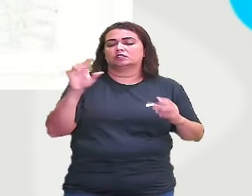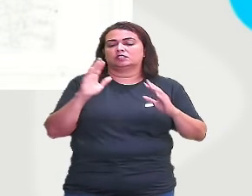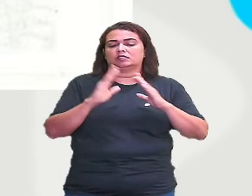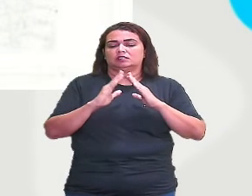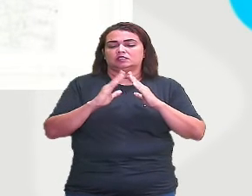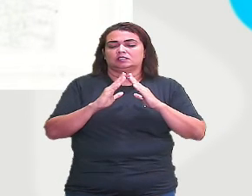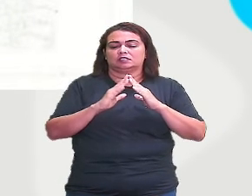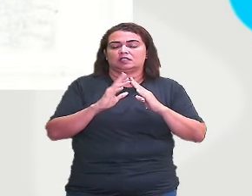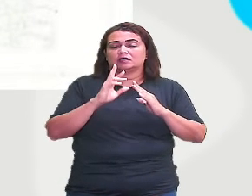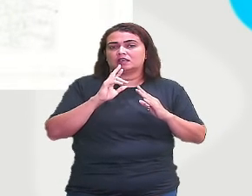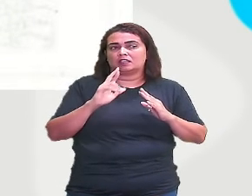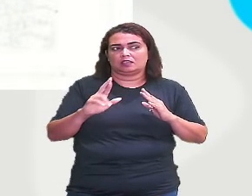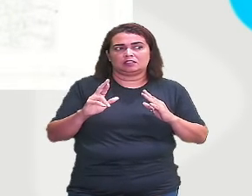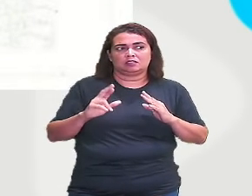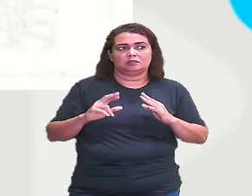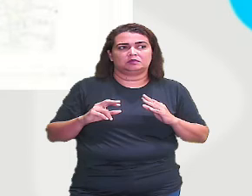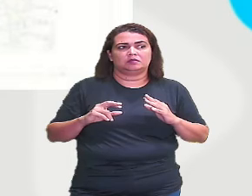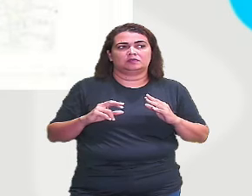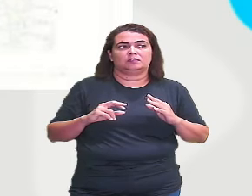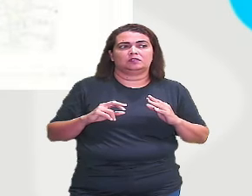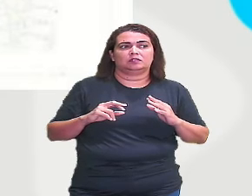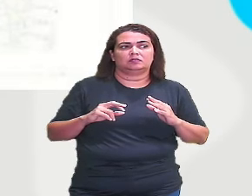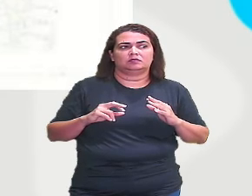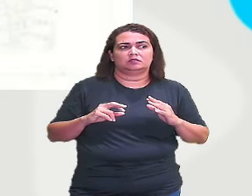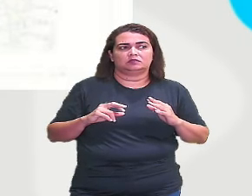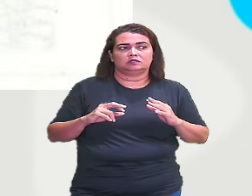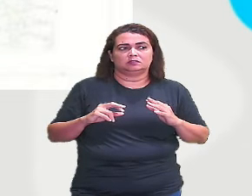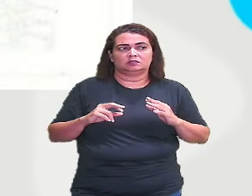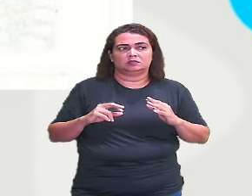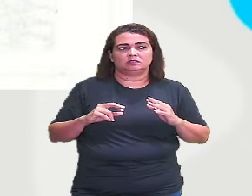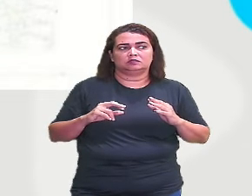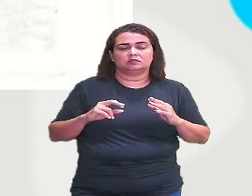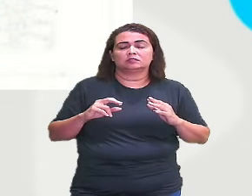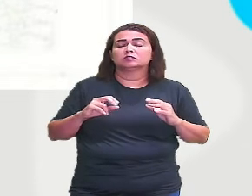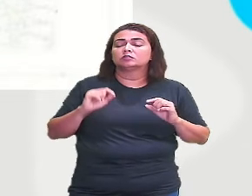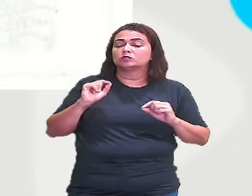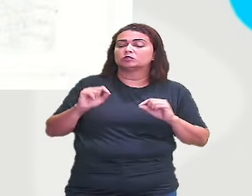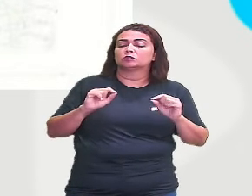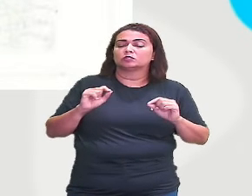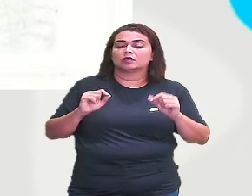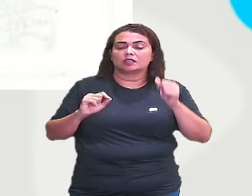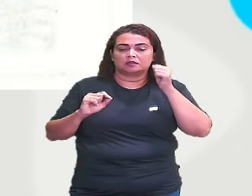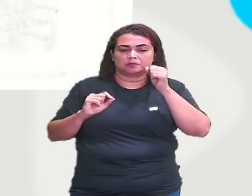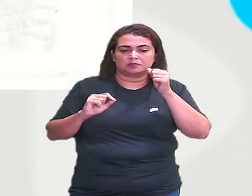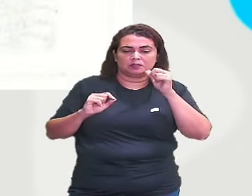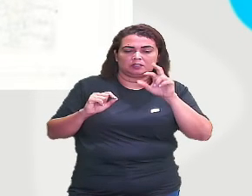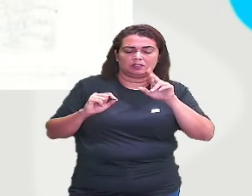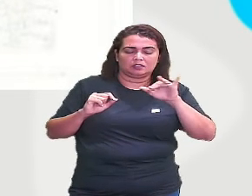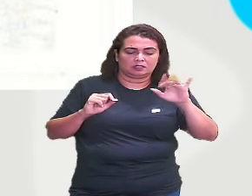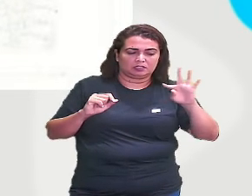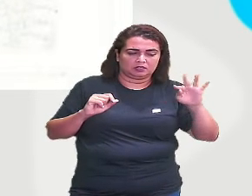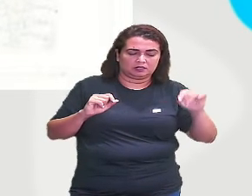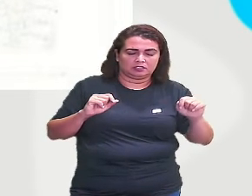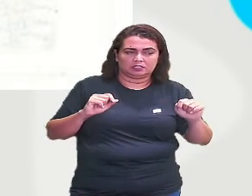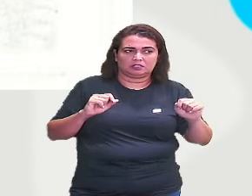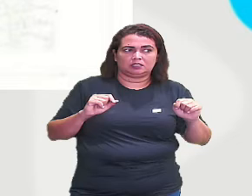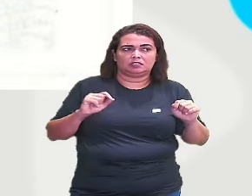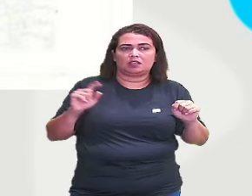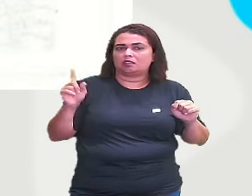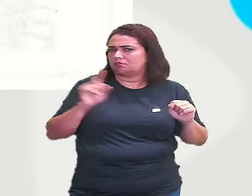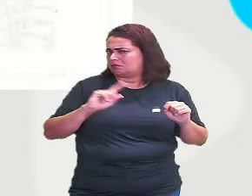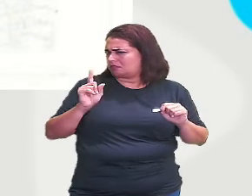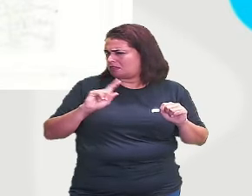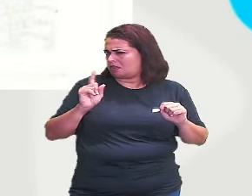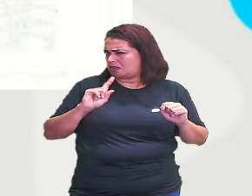casa, essa tarefinha, nessa situação, Rita, eu acho que ela não foi